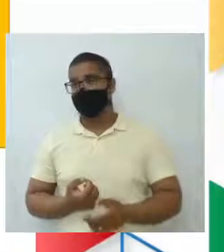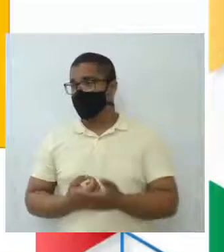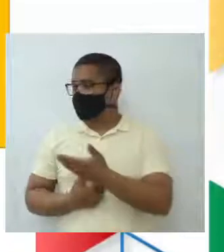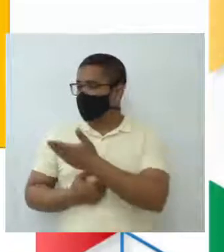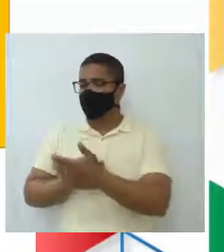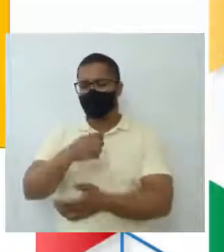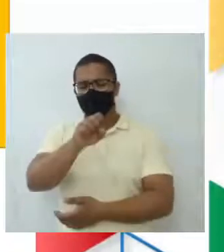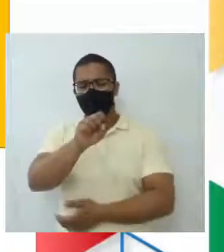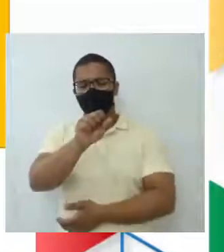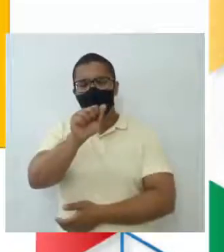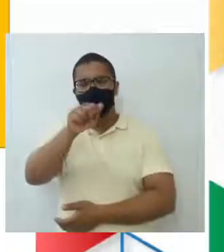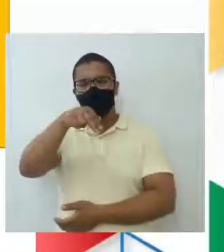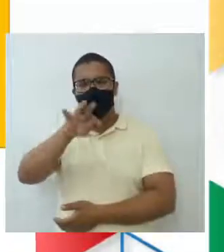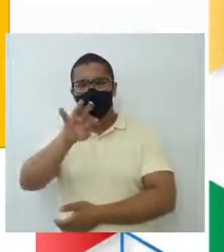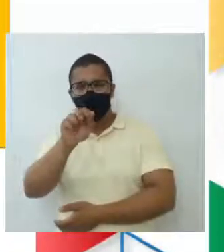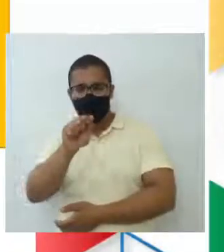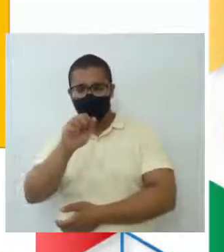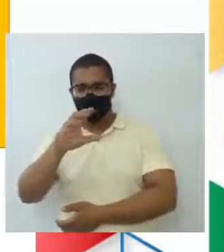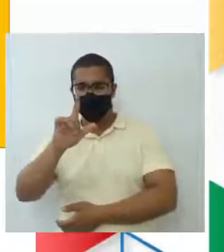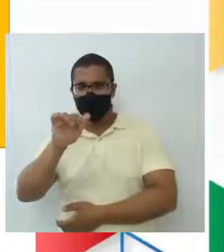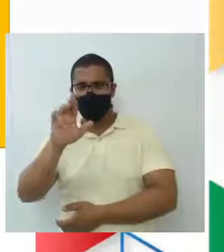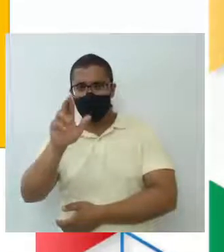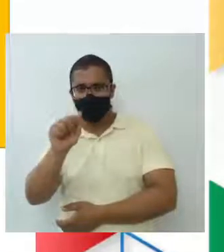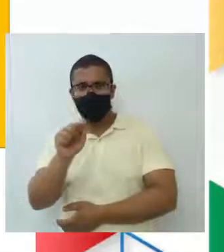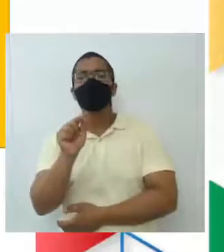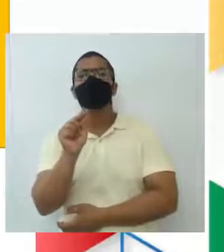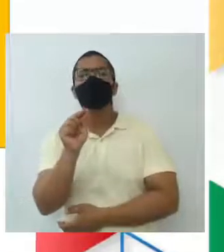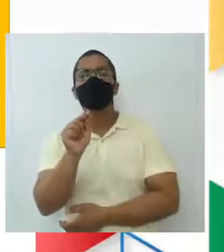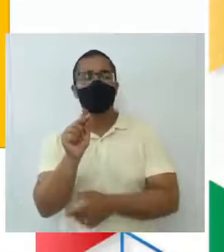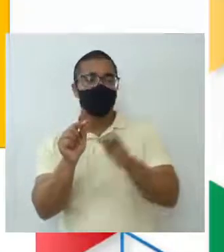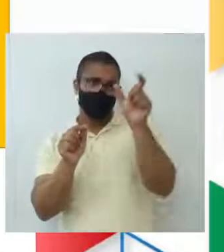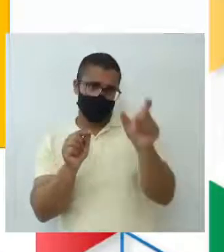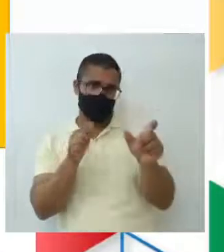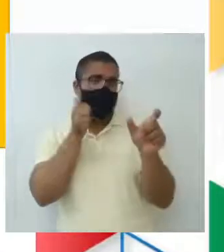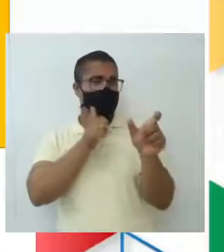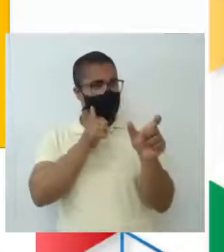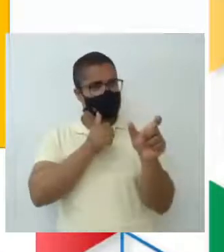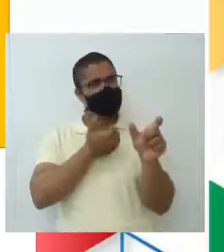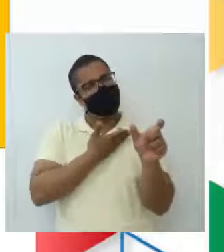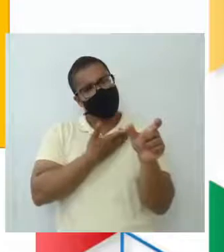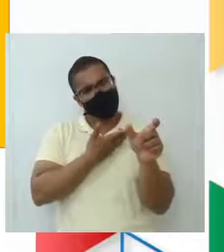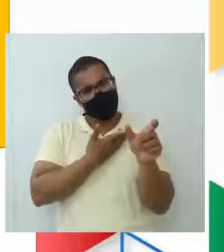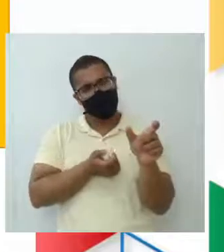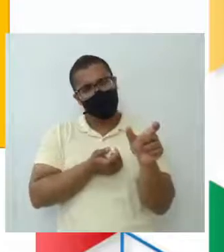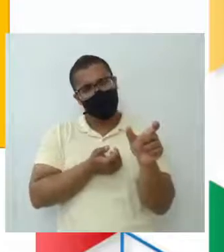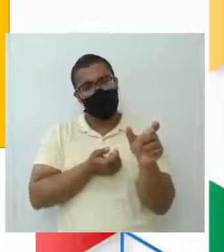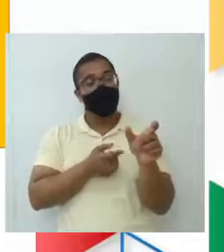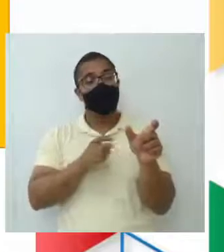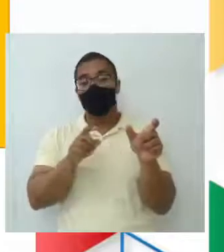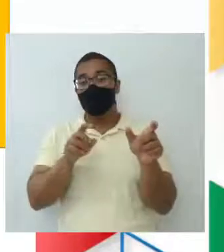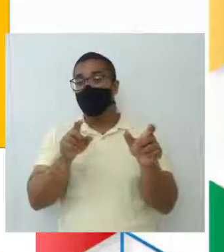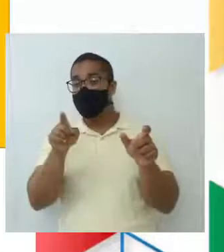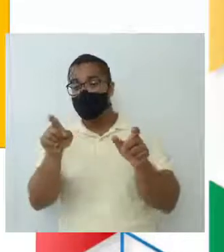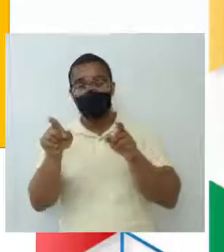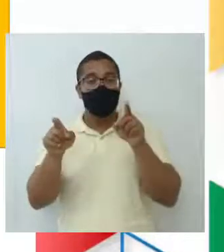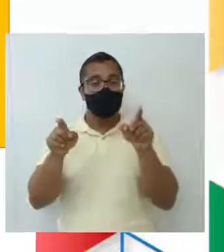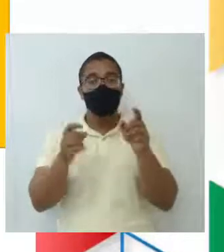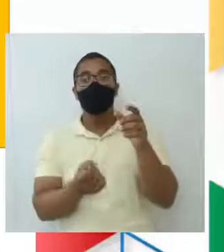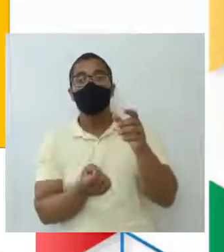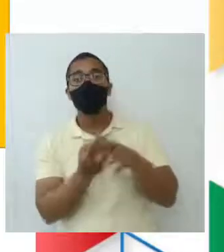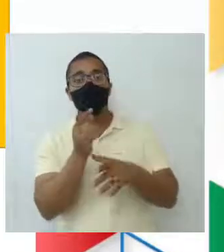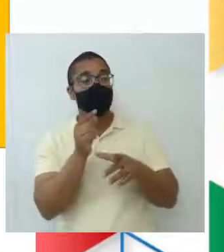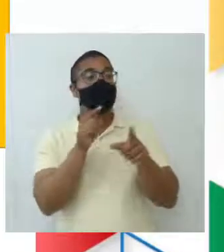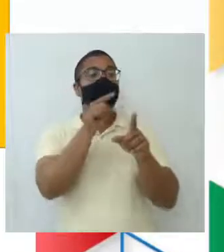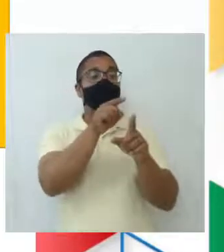era Santa Clara? Amiga de Francisco, certo? Francisco, com ela, fundou a ordem, o ramo